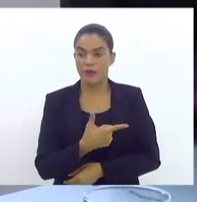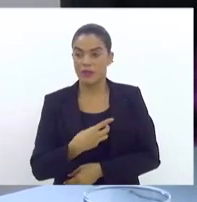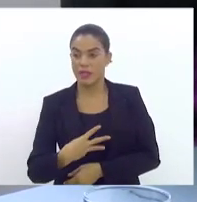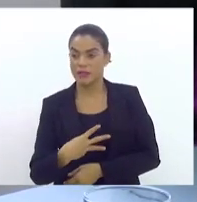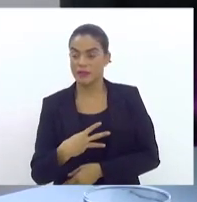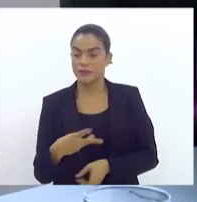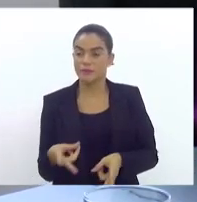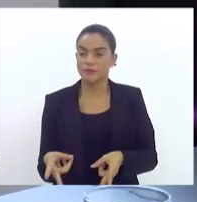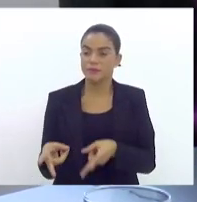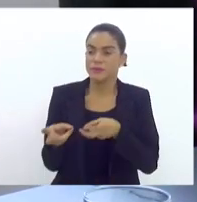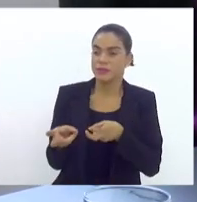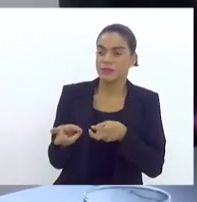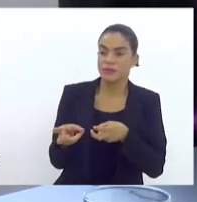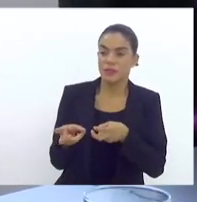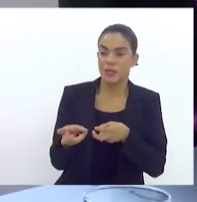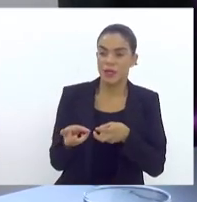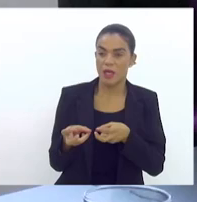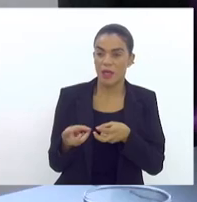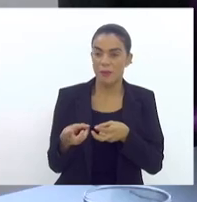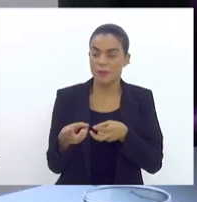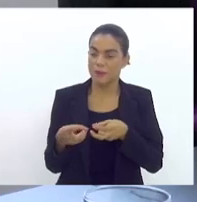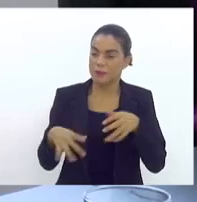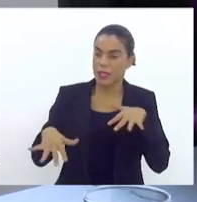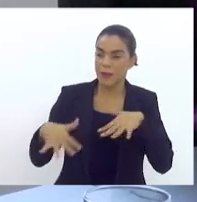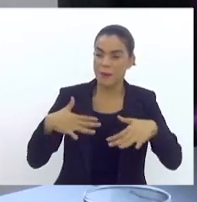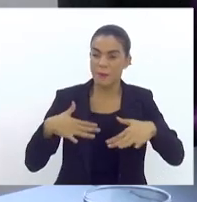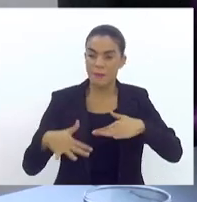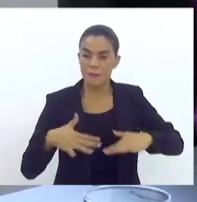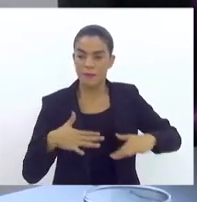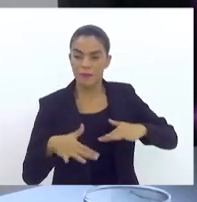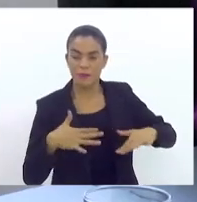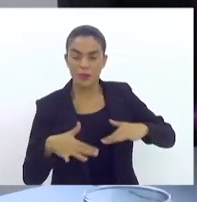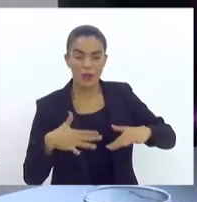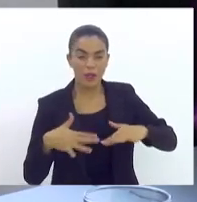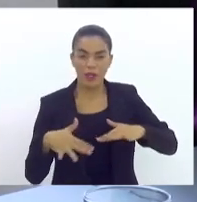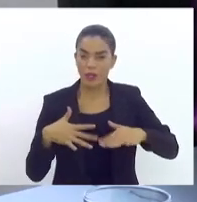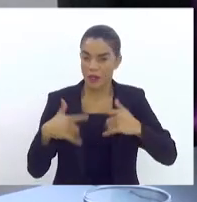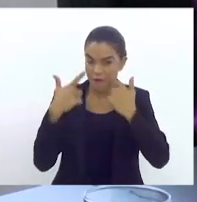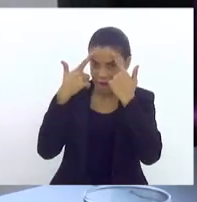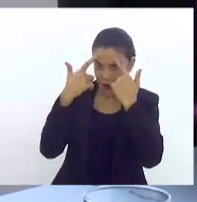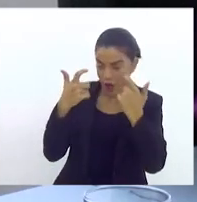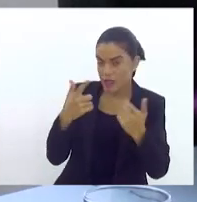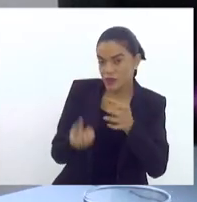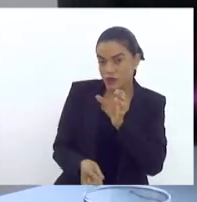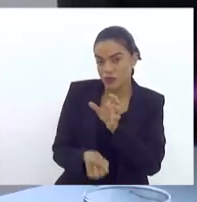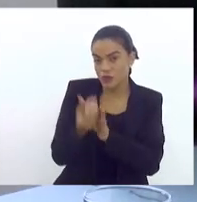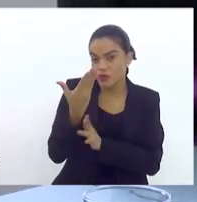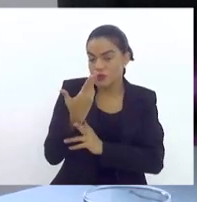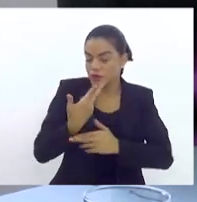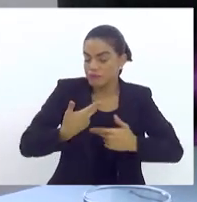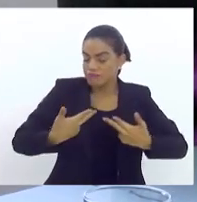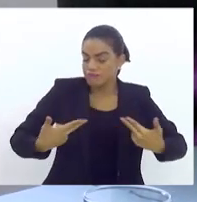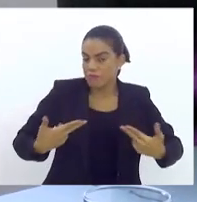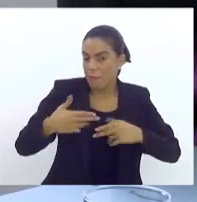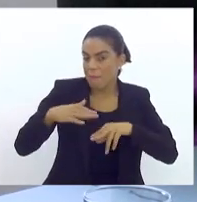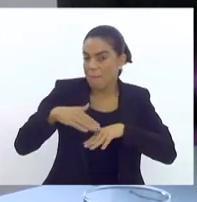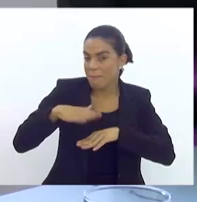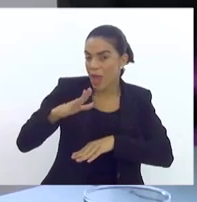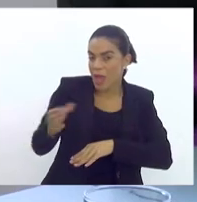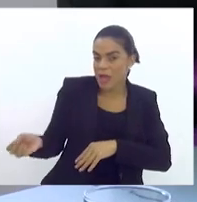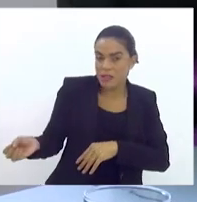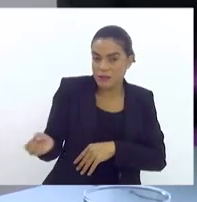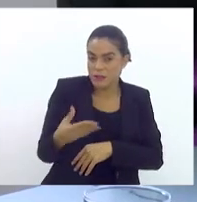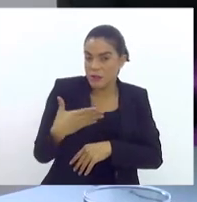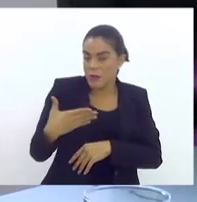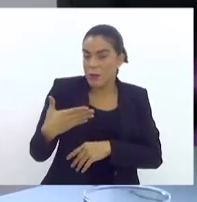percebe que é essa dinâmica da violência ela surge de uma forma mais contemporânea